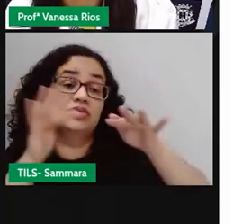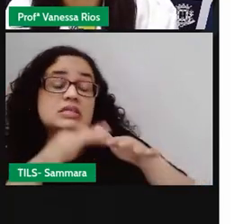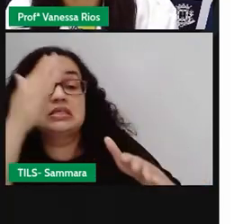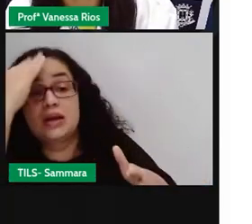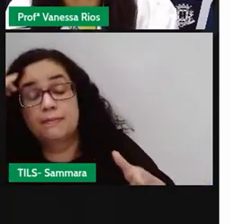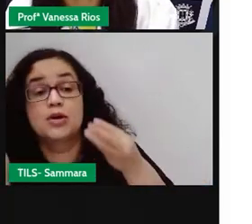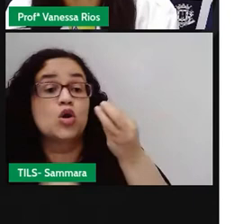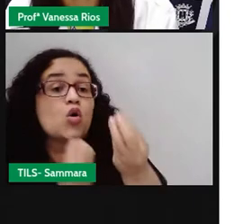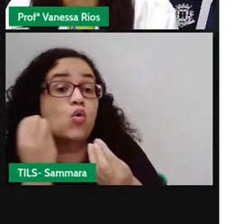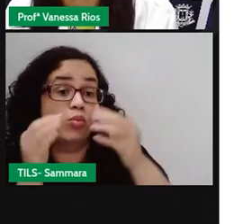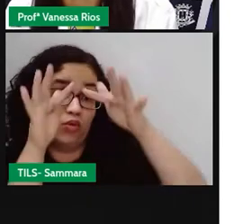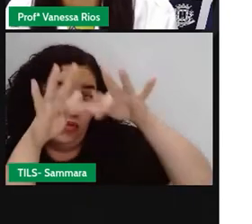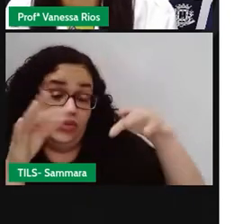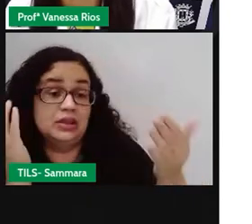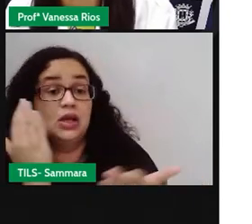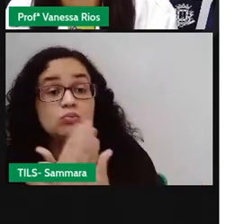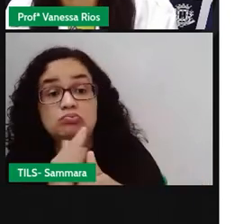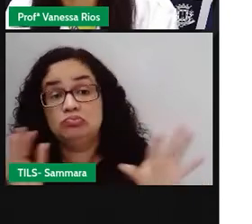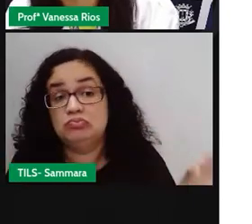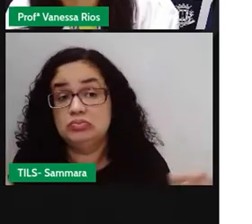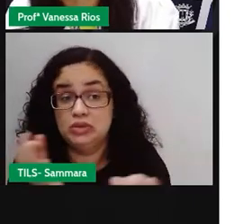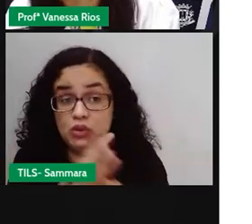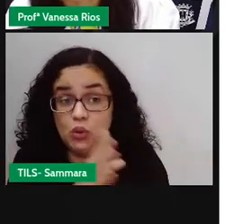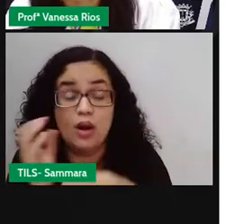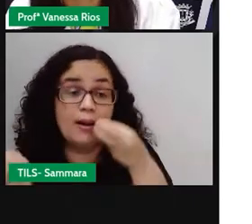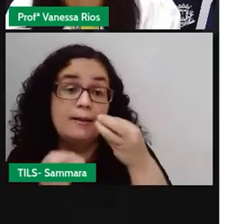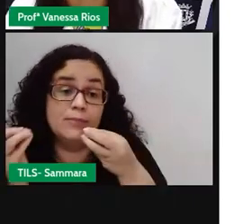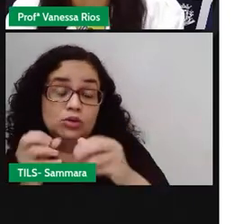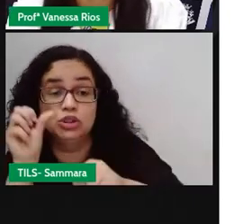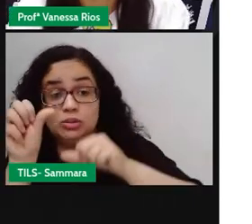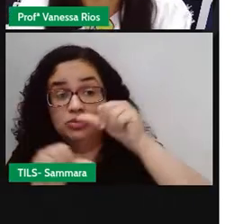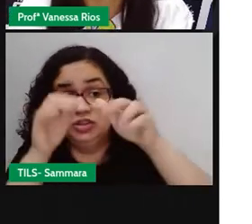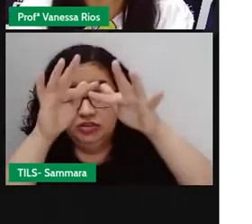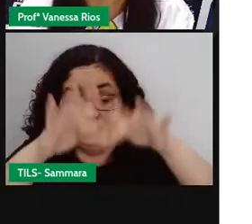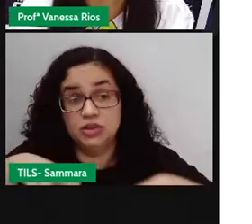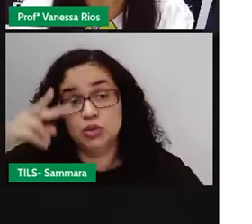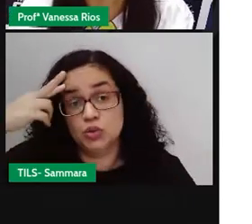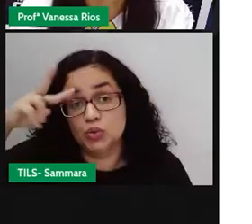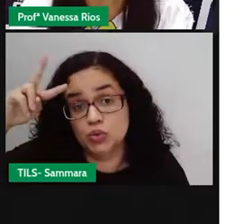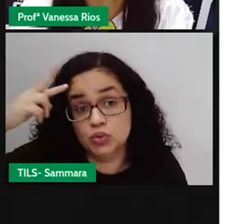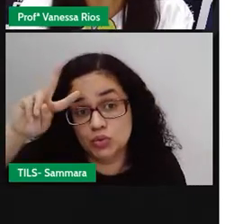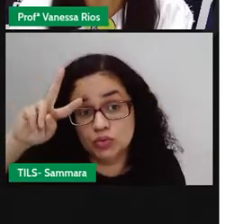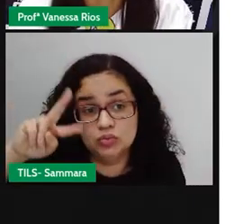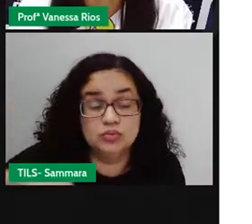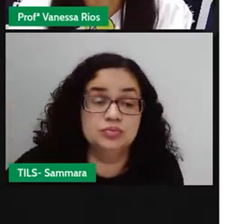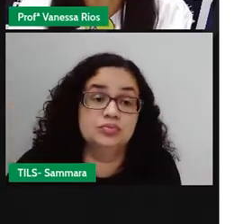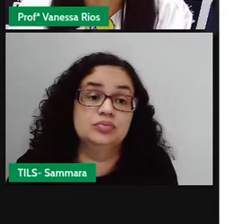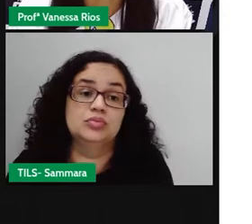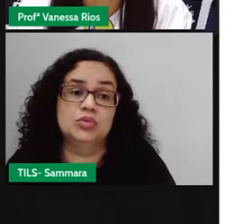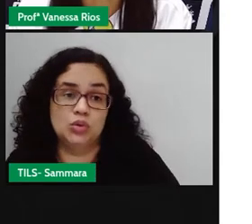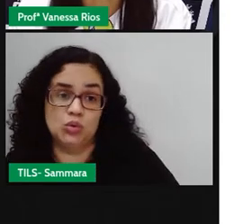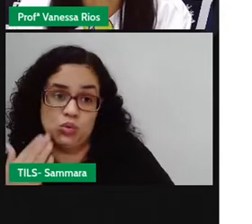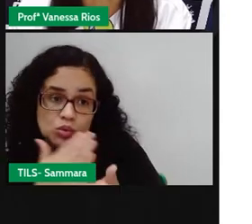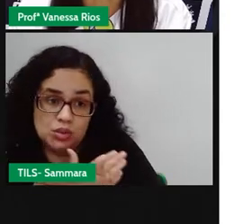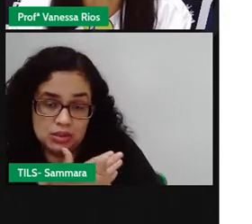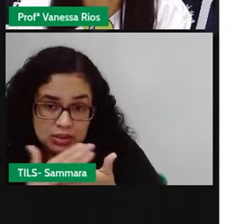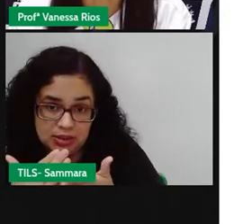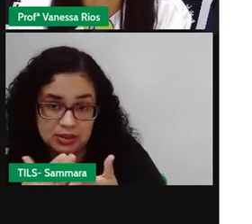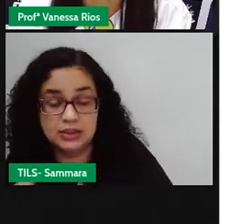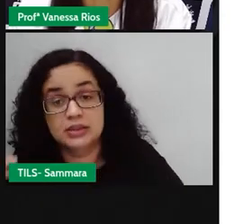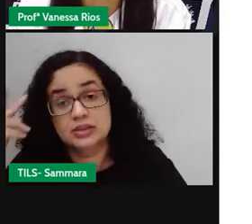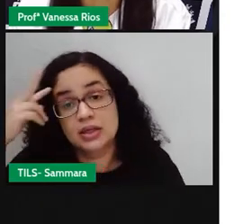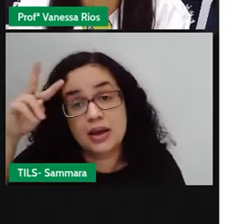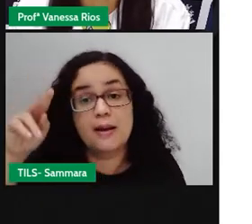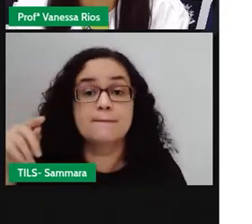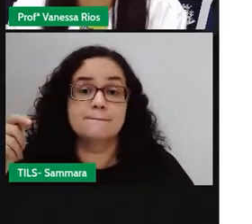como o final termina e como eu posso mudar o final da história, a gente precisa partir lá do início. Lembra aí que os textos,